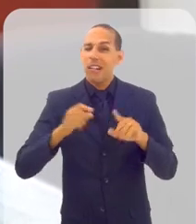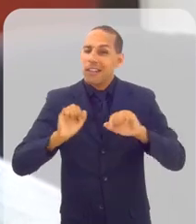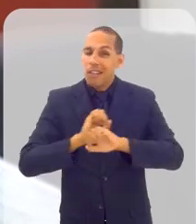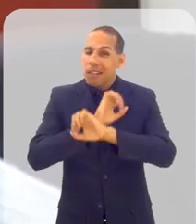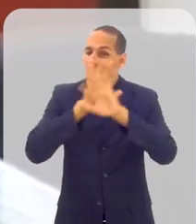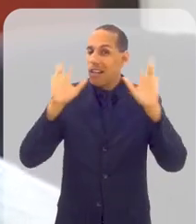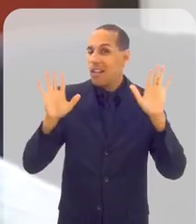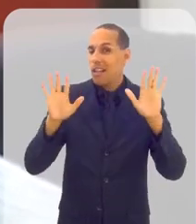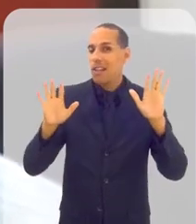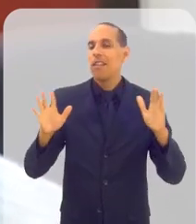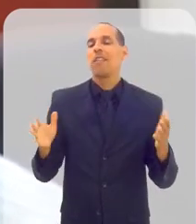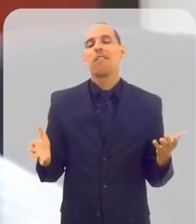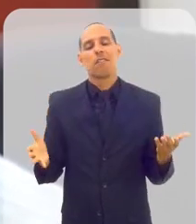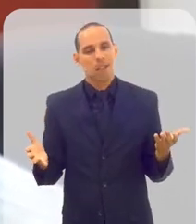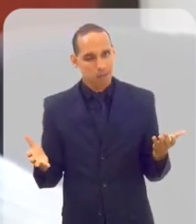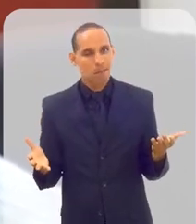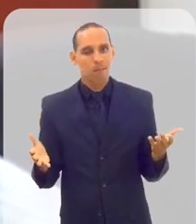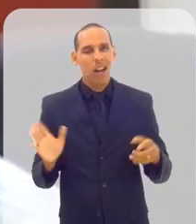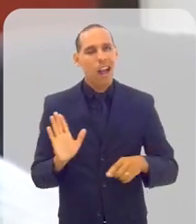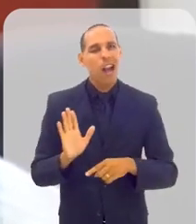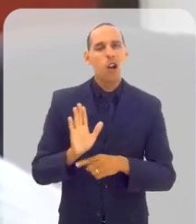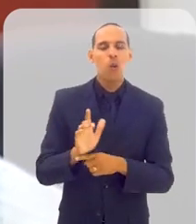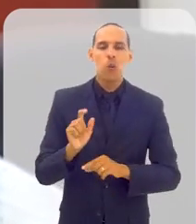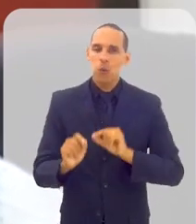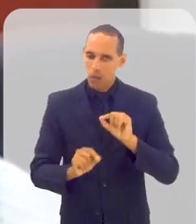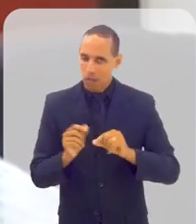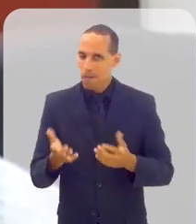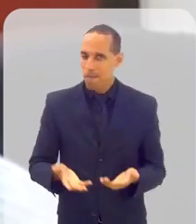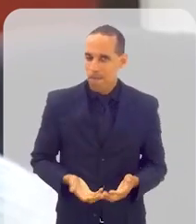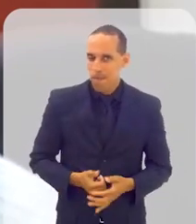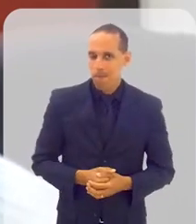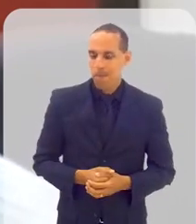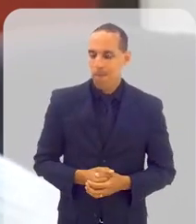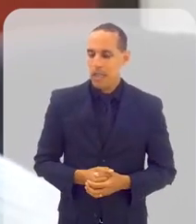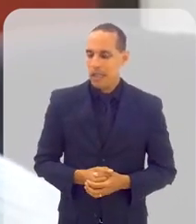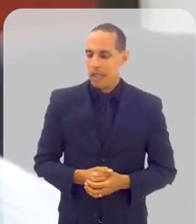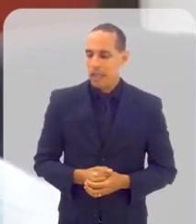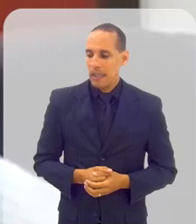a transparência é que vai fazer com que